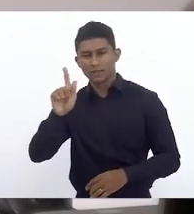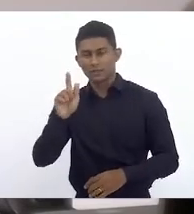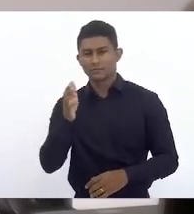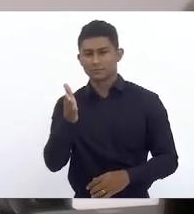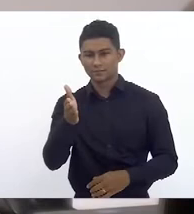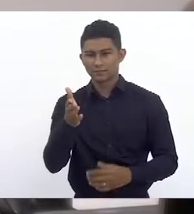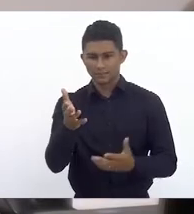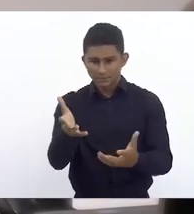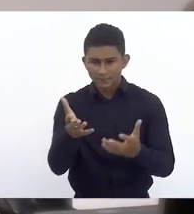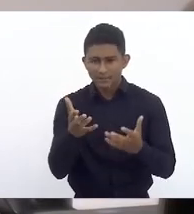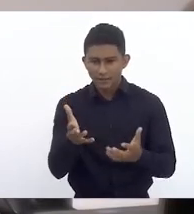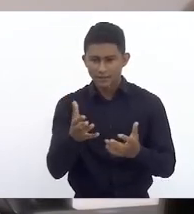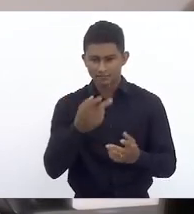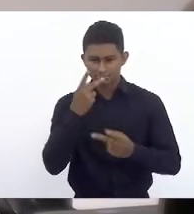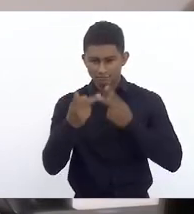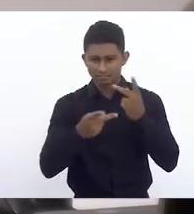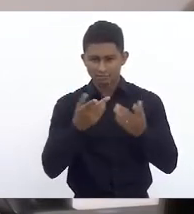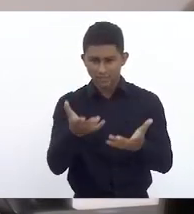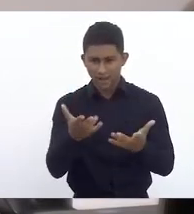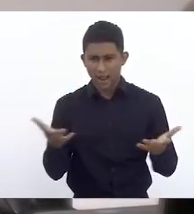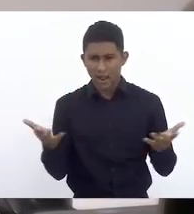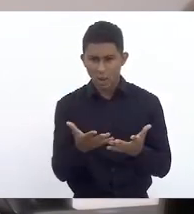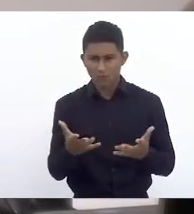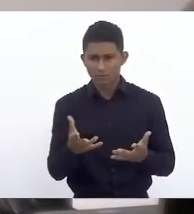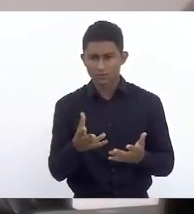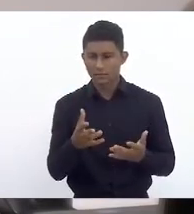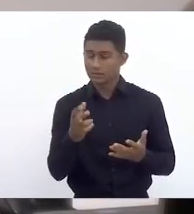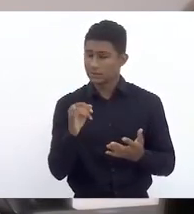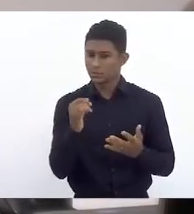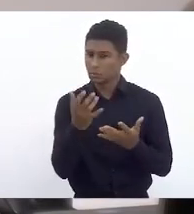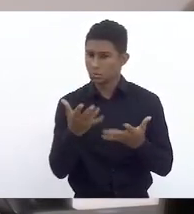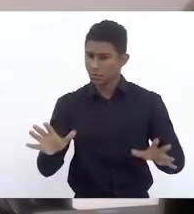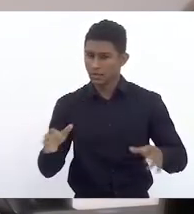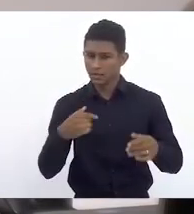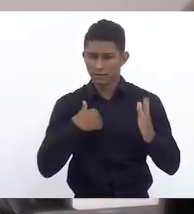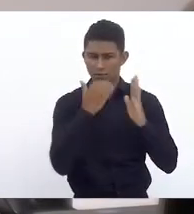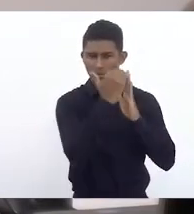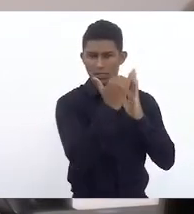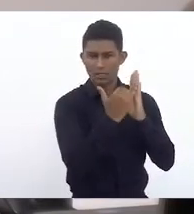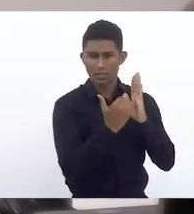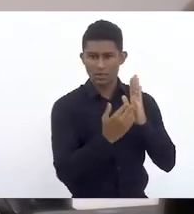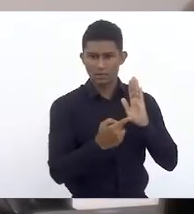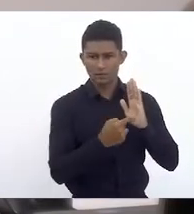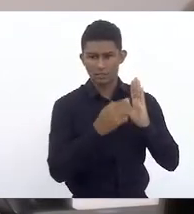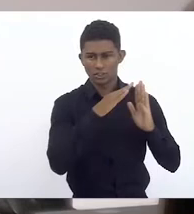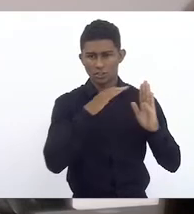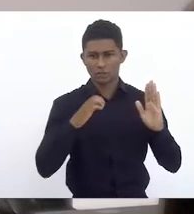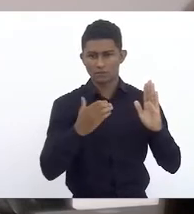se quer fazer uso da palavra agora, senão vou continuar na lista.